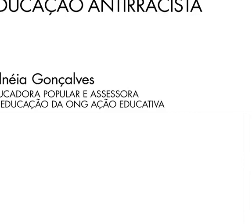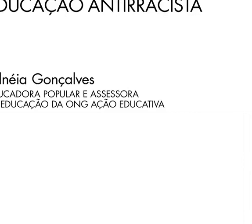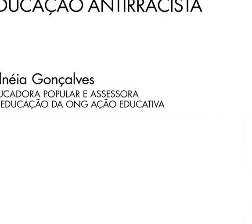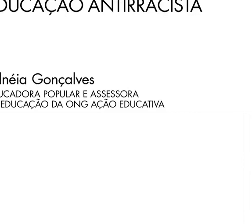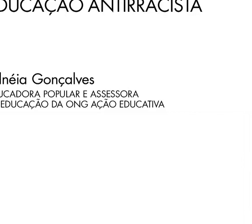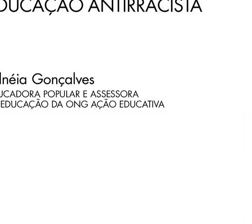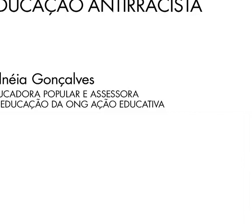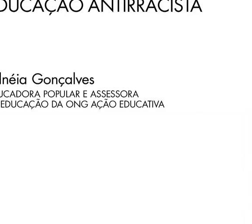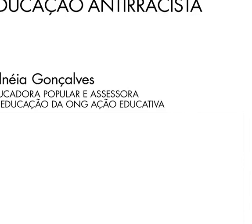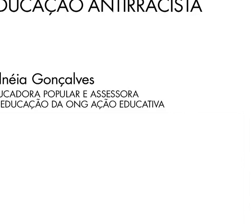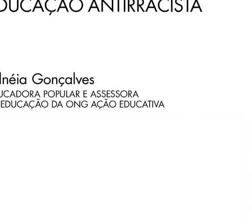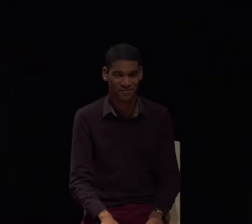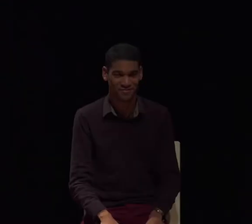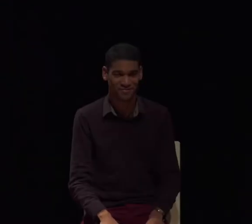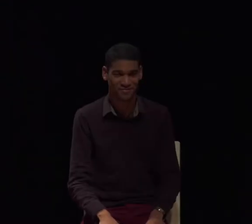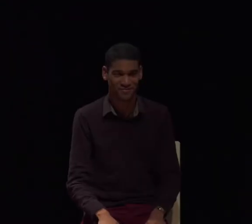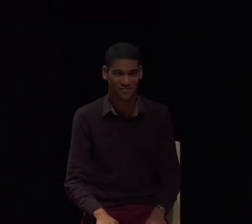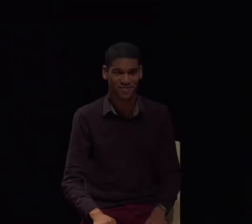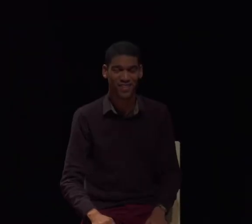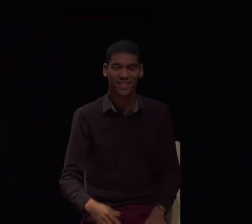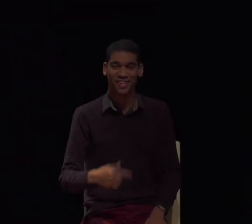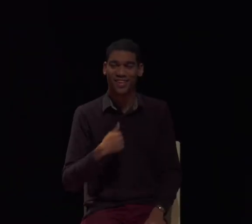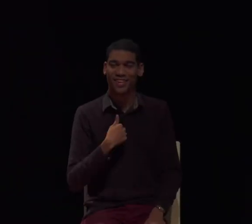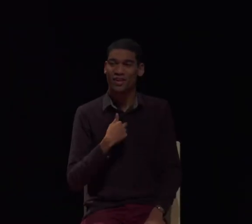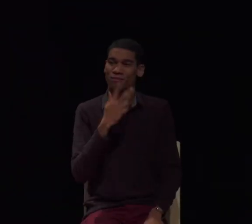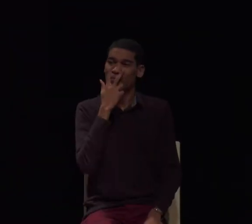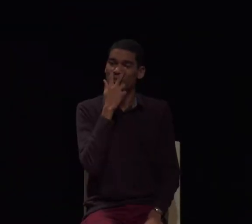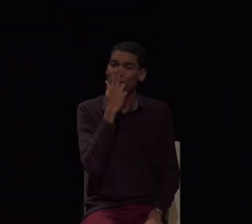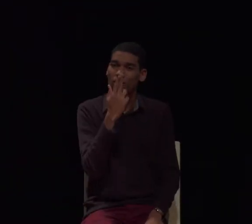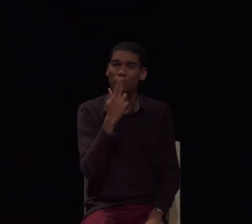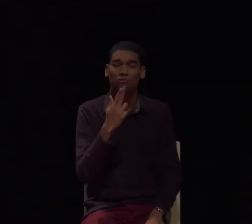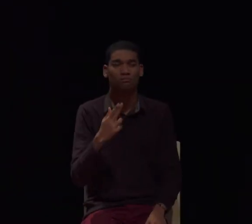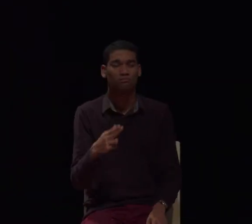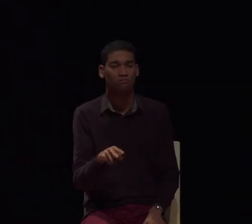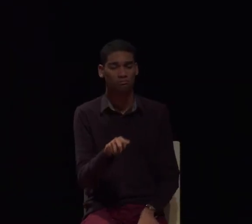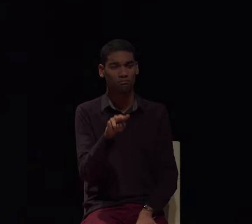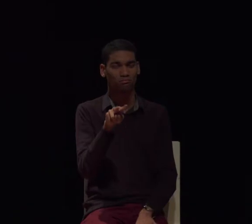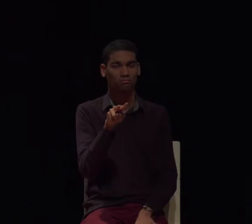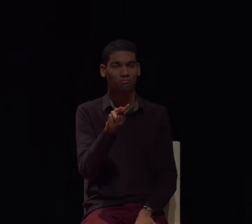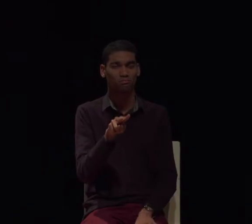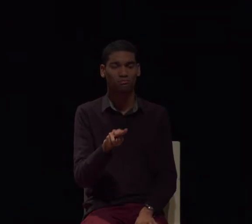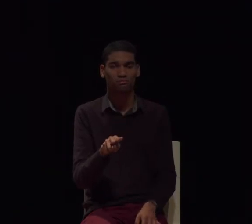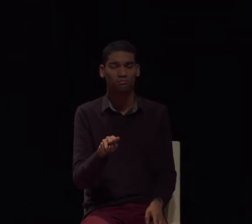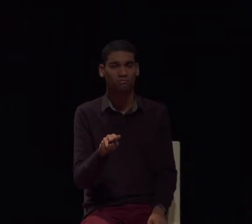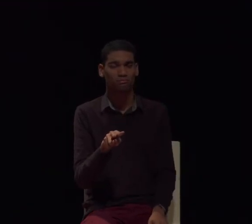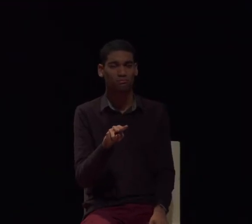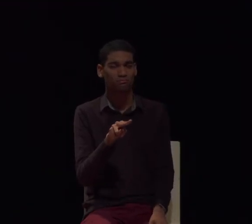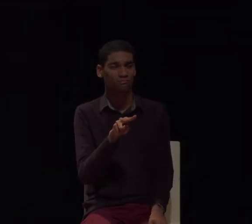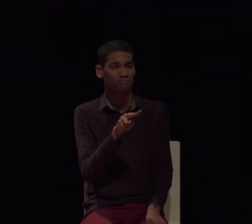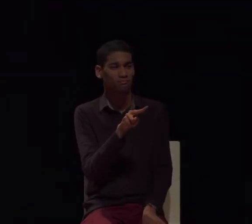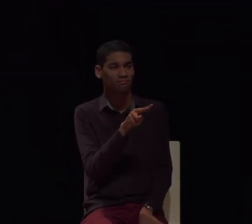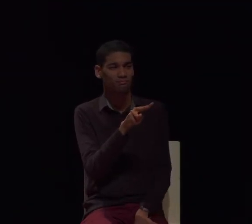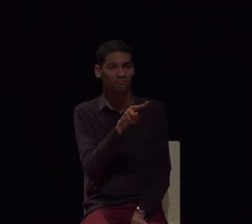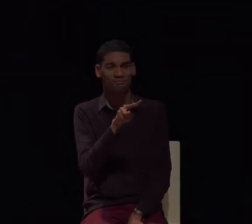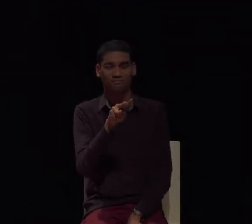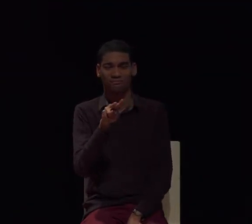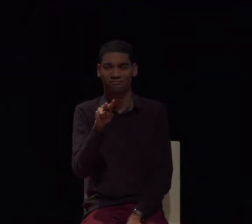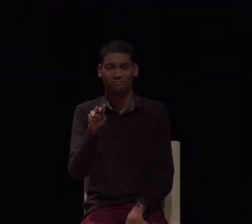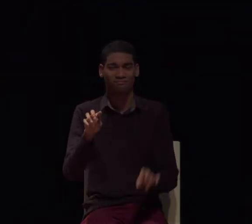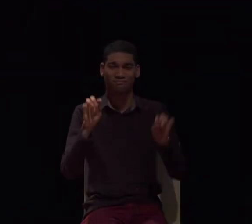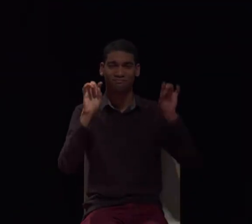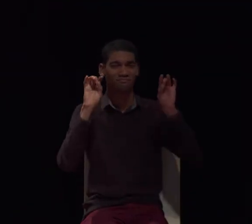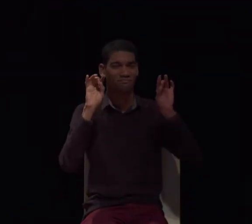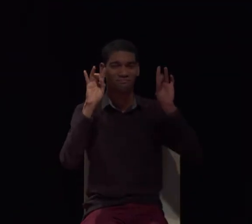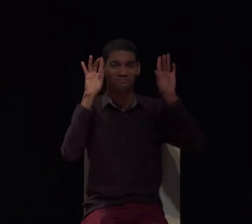gente muito obrigada eu acho que a visão que eu tenho daqui é muito privilegiada